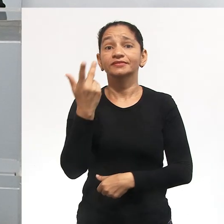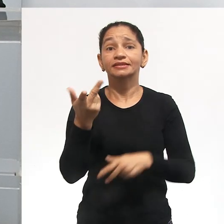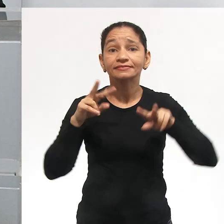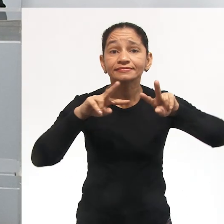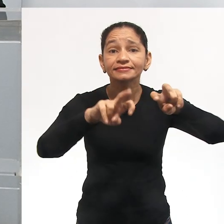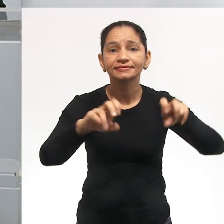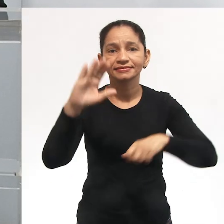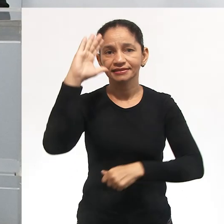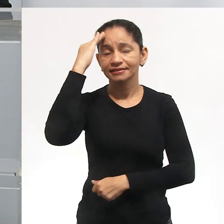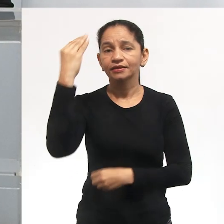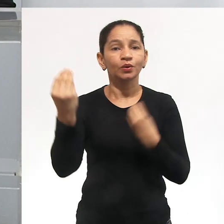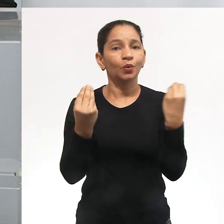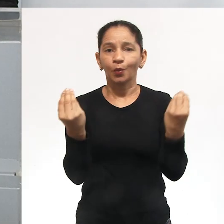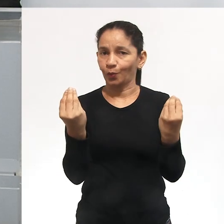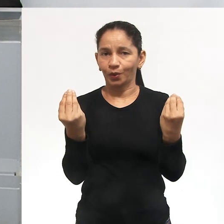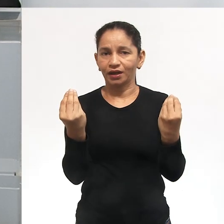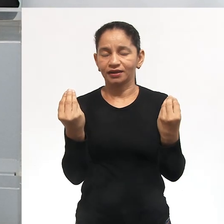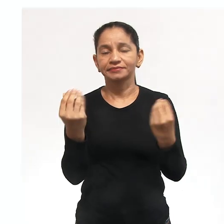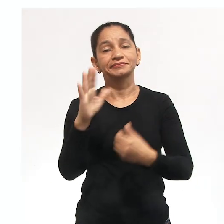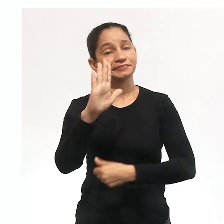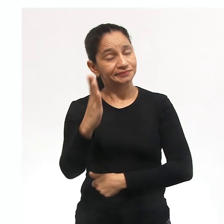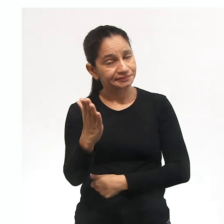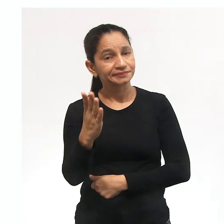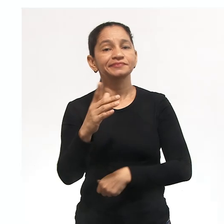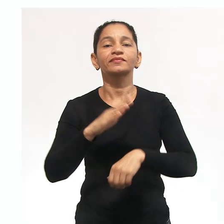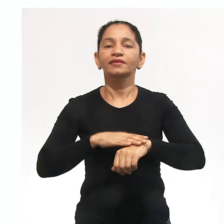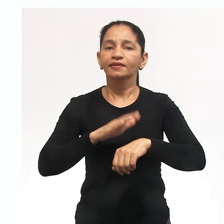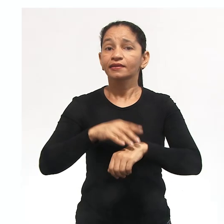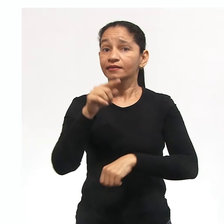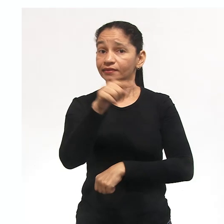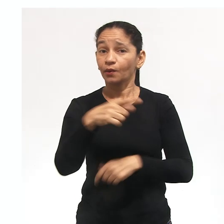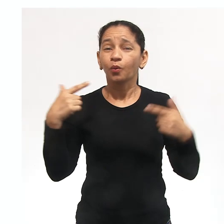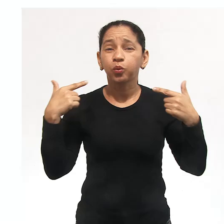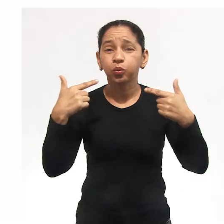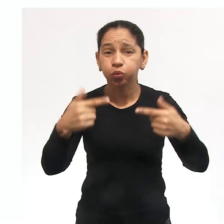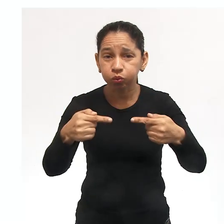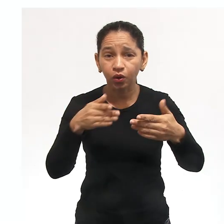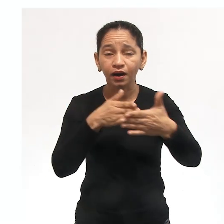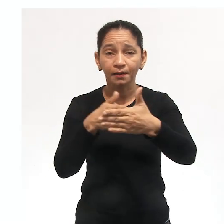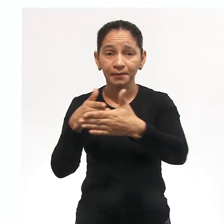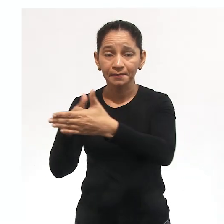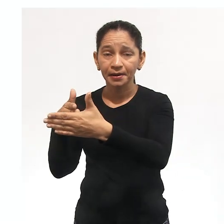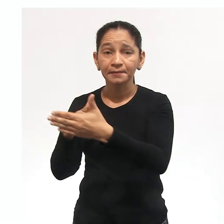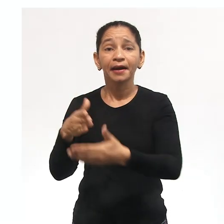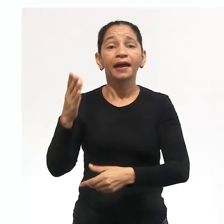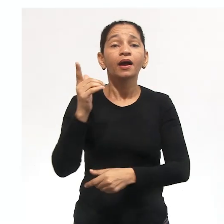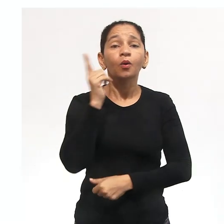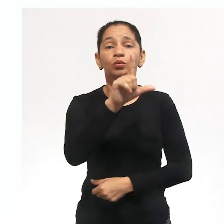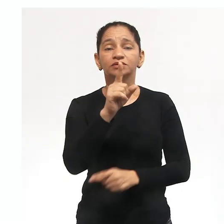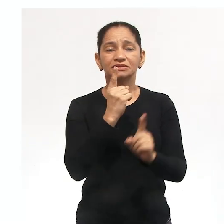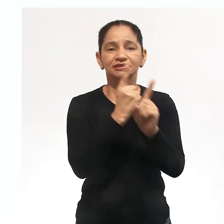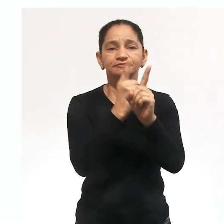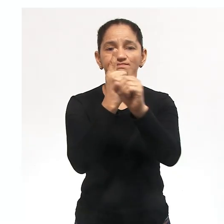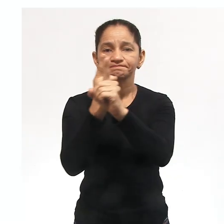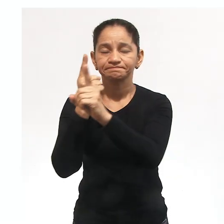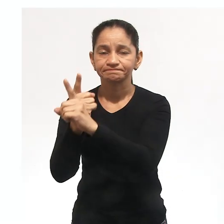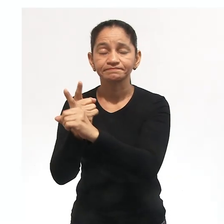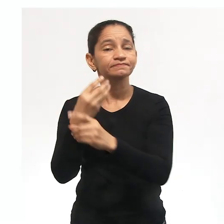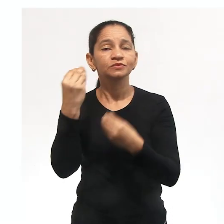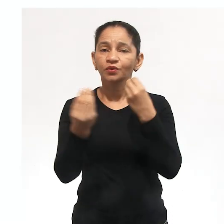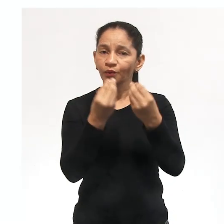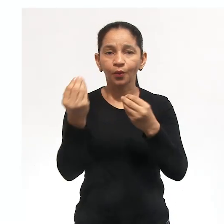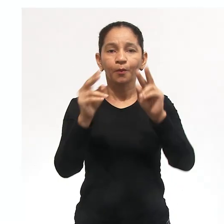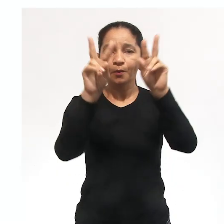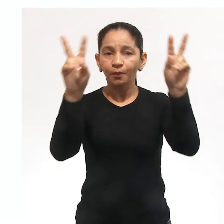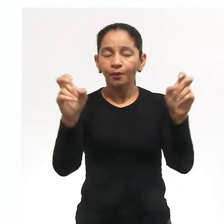estamos buscando entender, hein? Olha aqui comigo. Bom, o desafio é identificar a